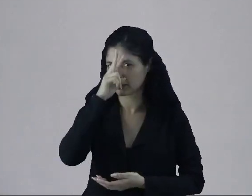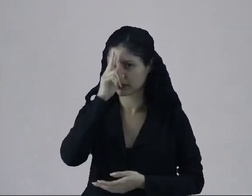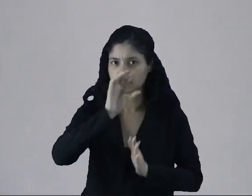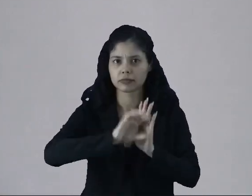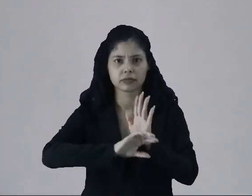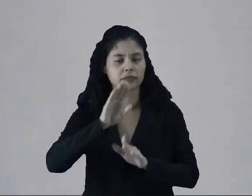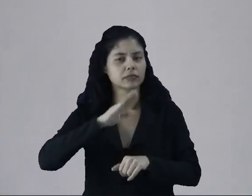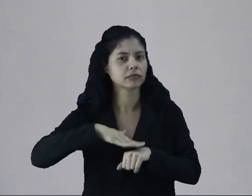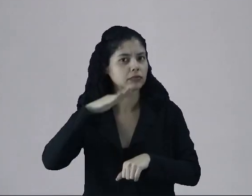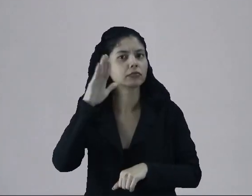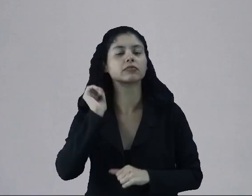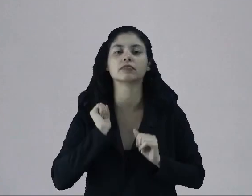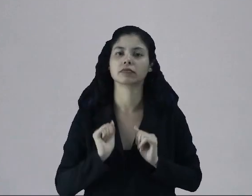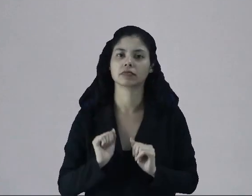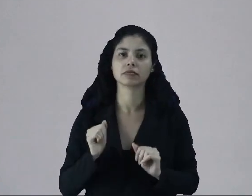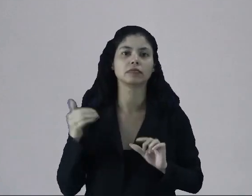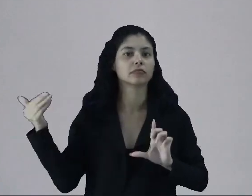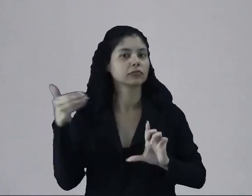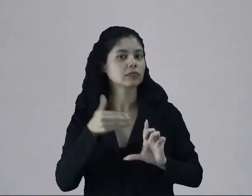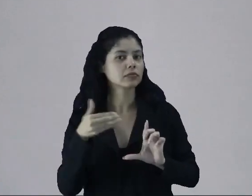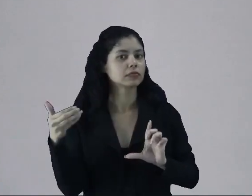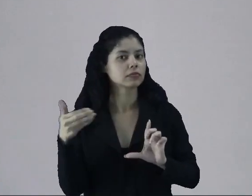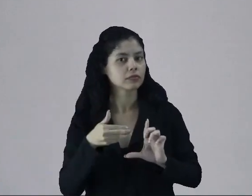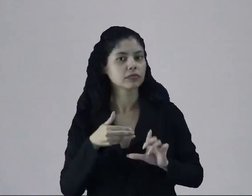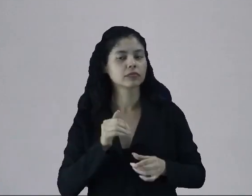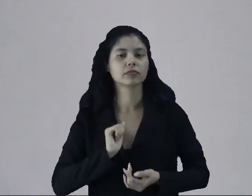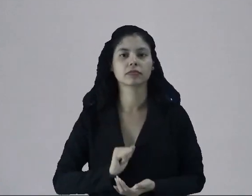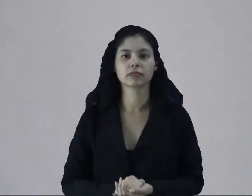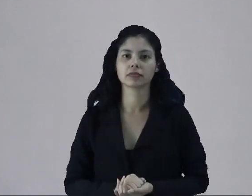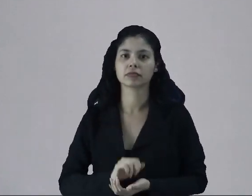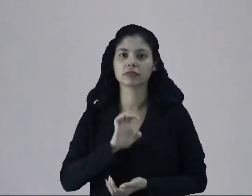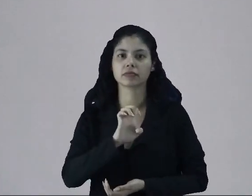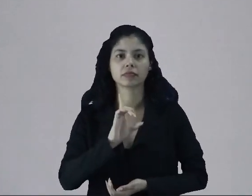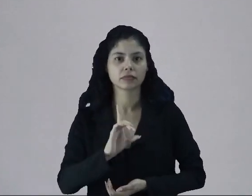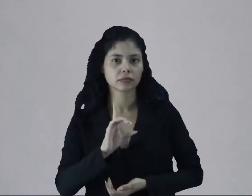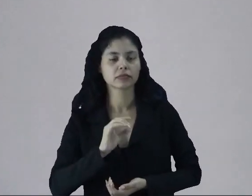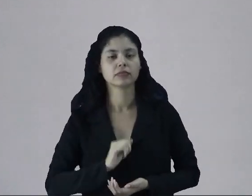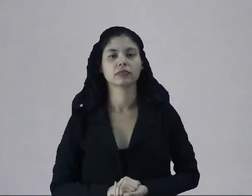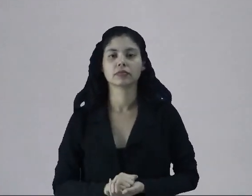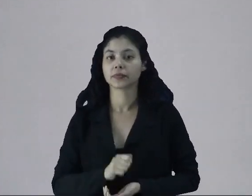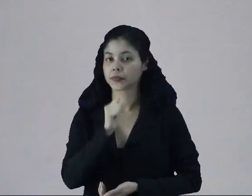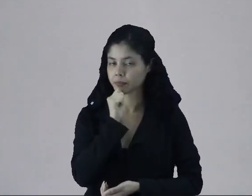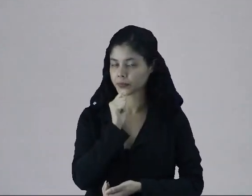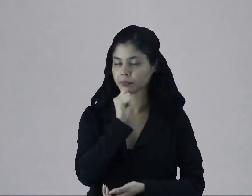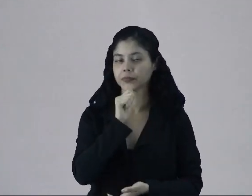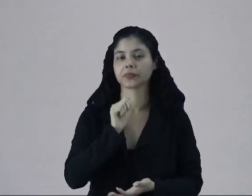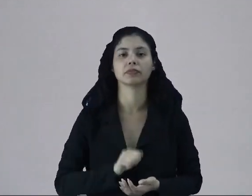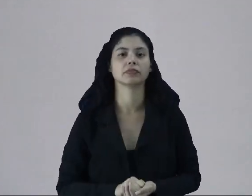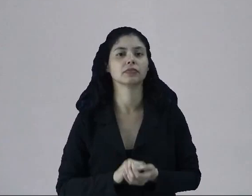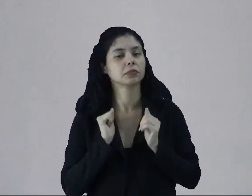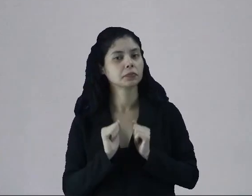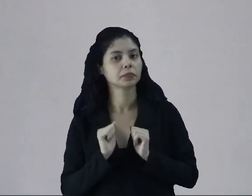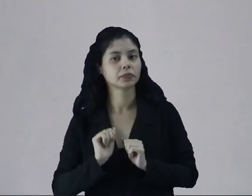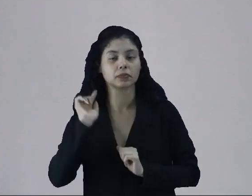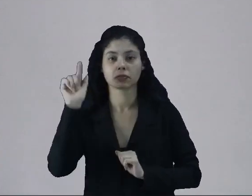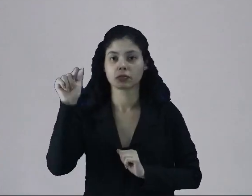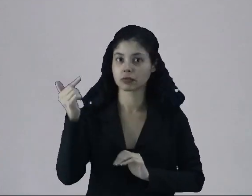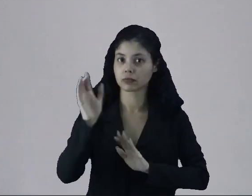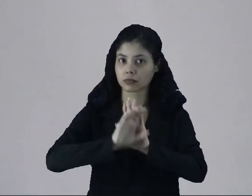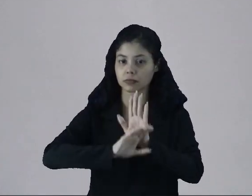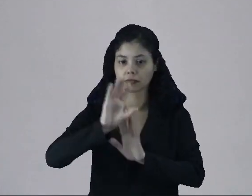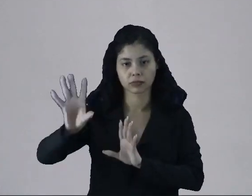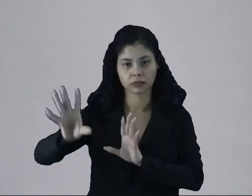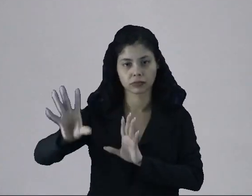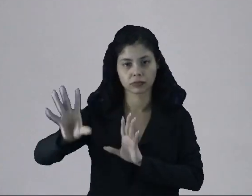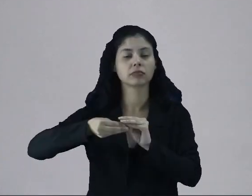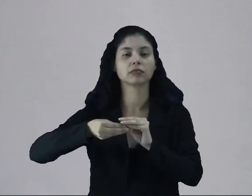conteúdos passados você pode acessar na nossa plataforma Eduque. Além disso, você pode também acessar os conteúdos complementares